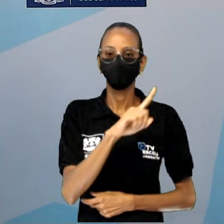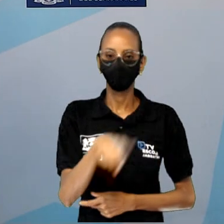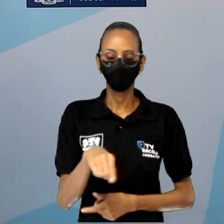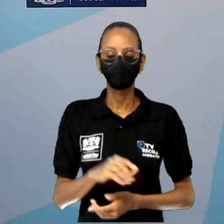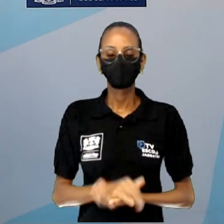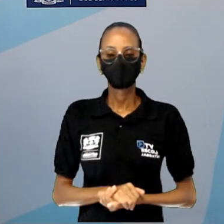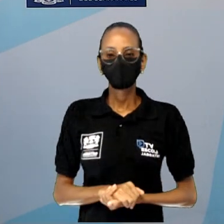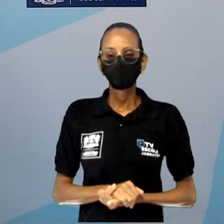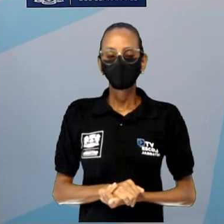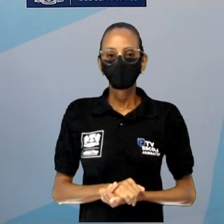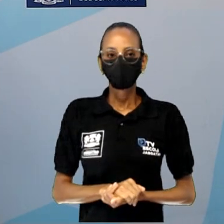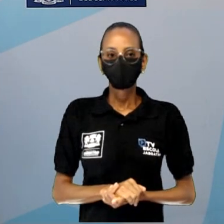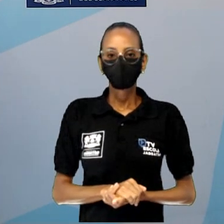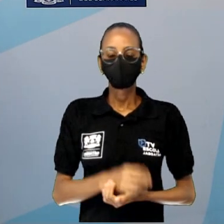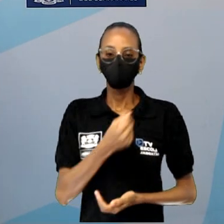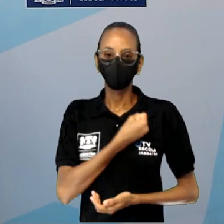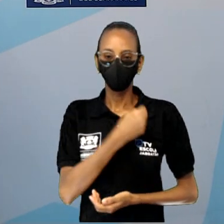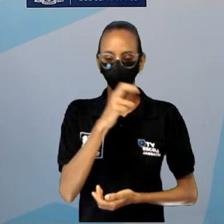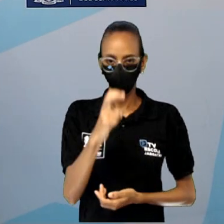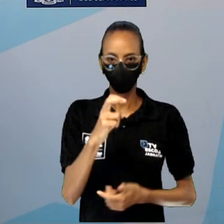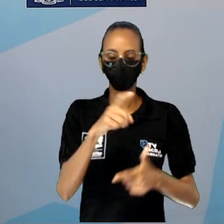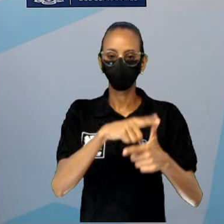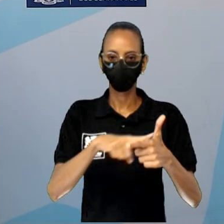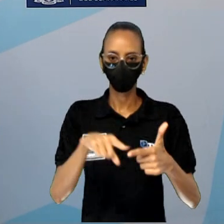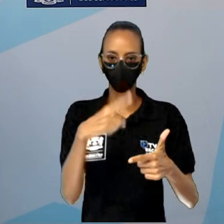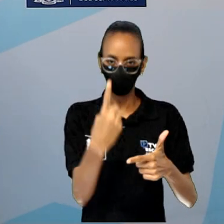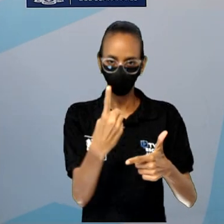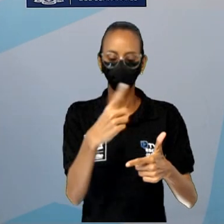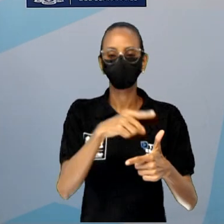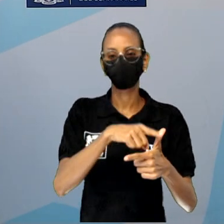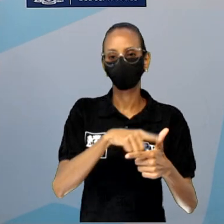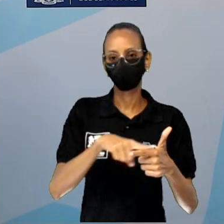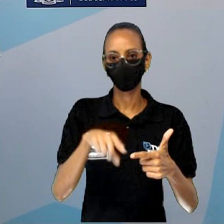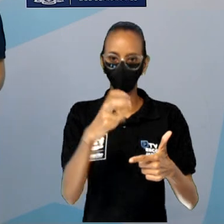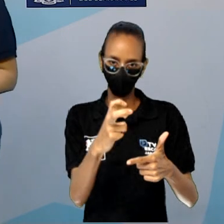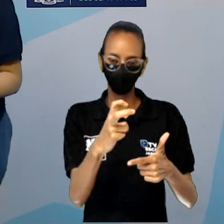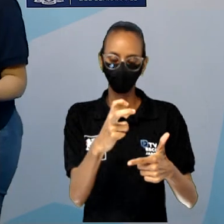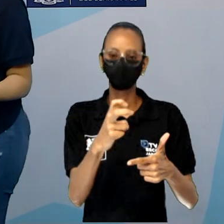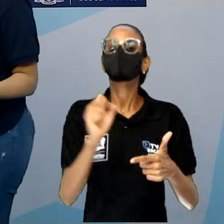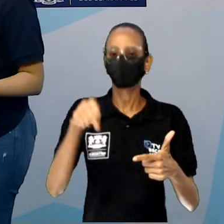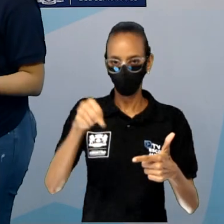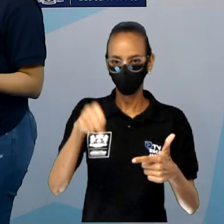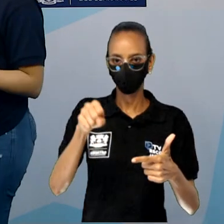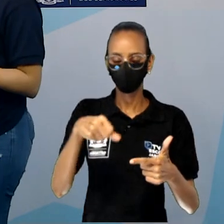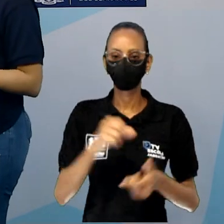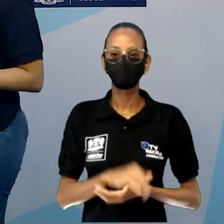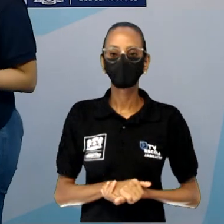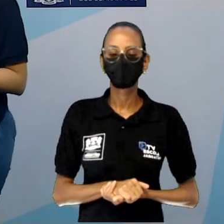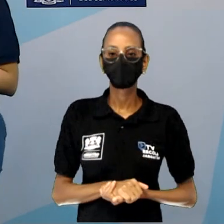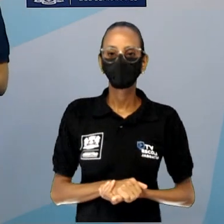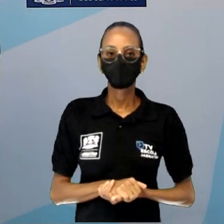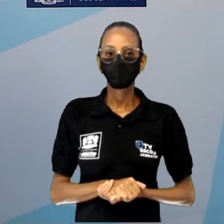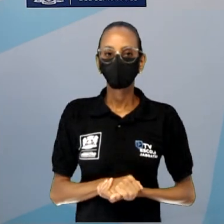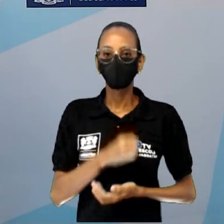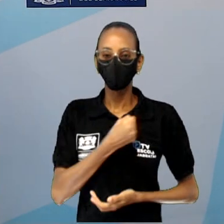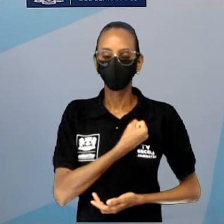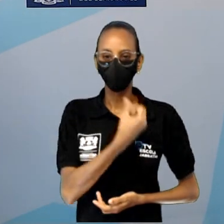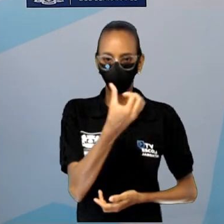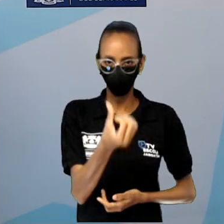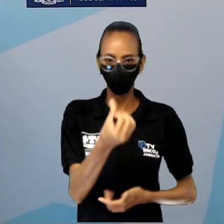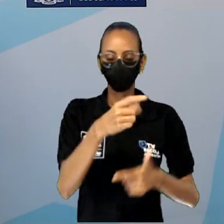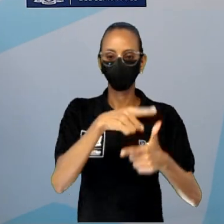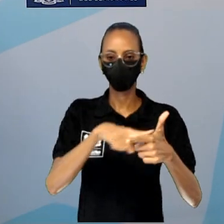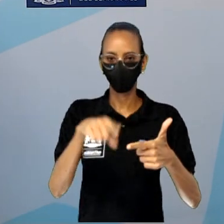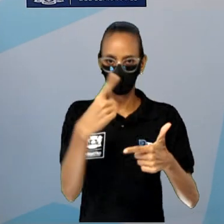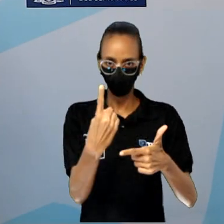tá? O 5 divide para 1 e 5. Então, sim, é número primo, tá? O 6 divide